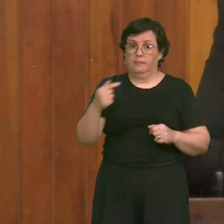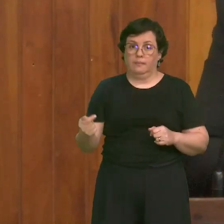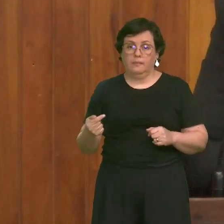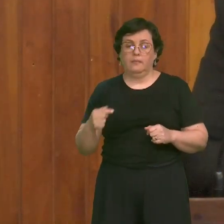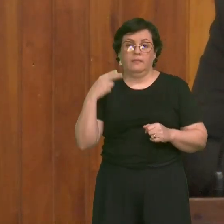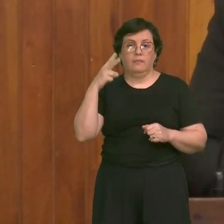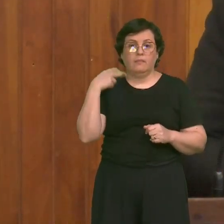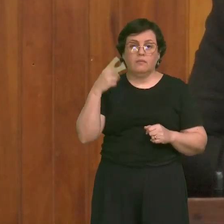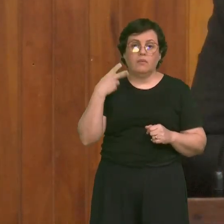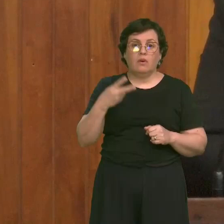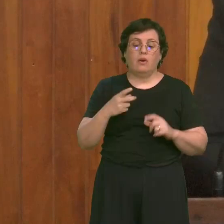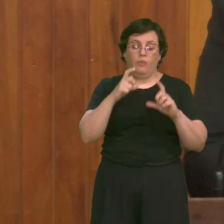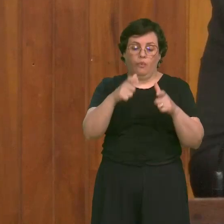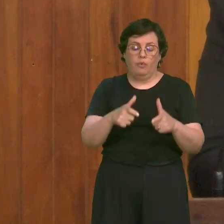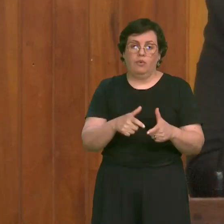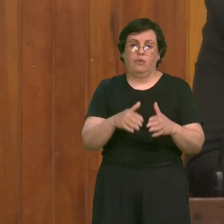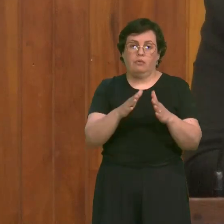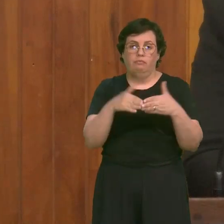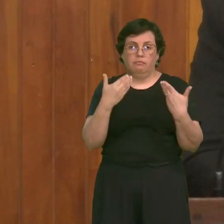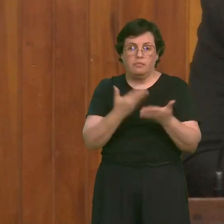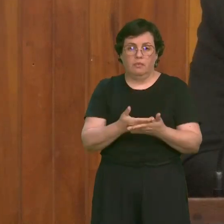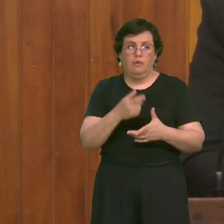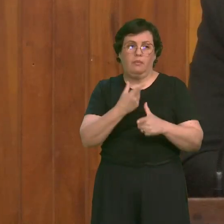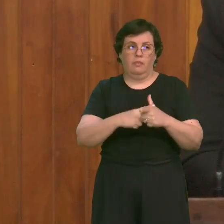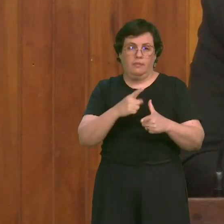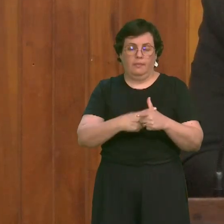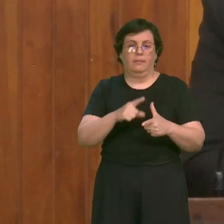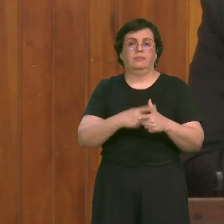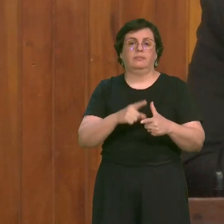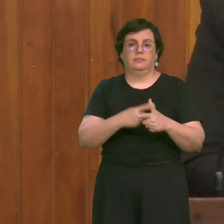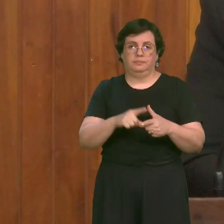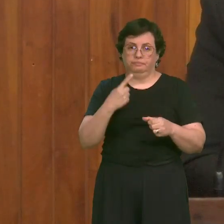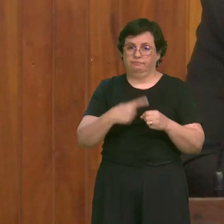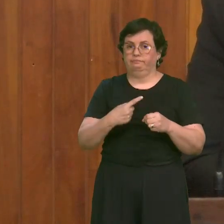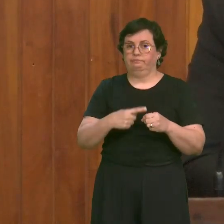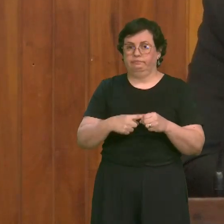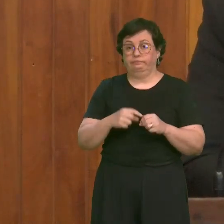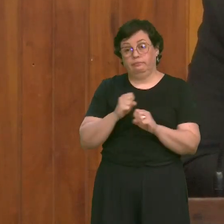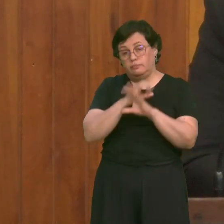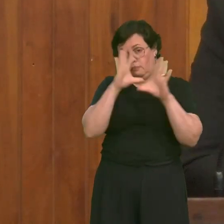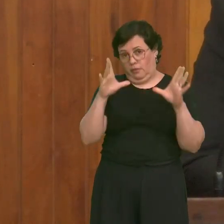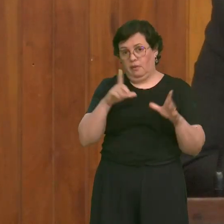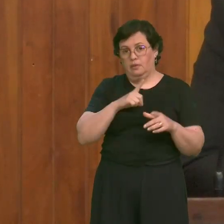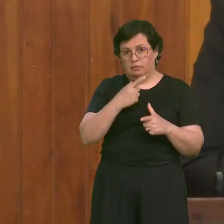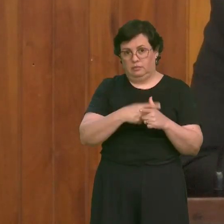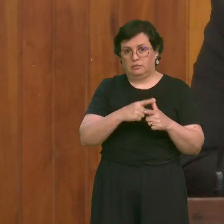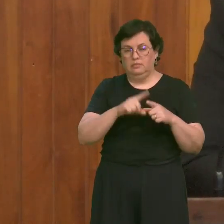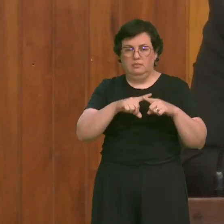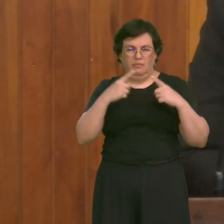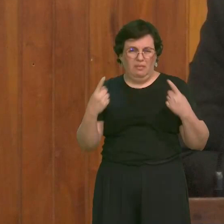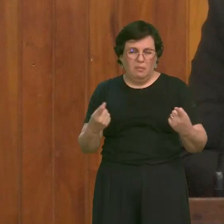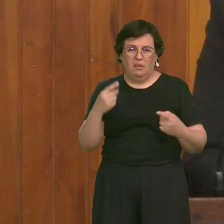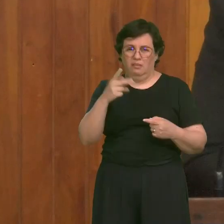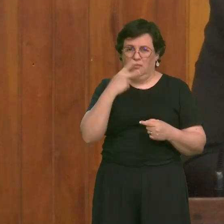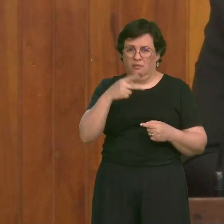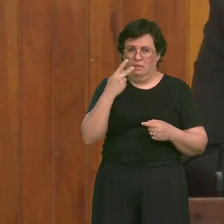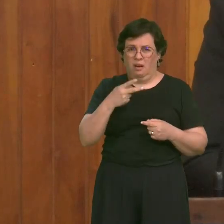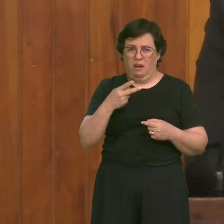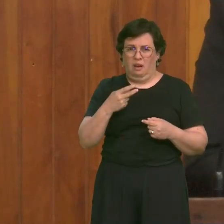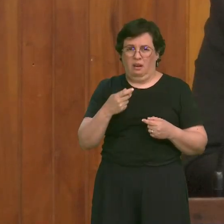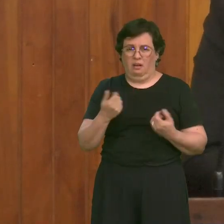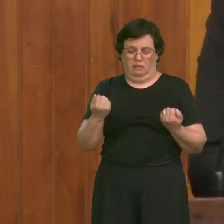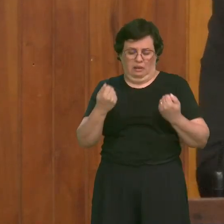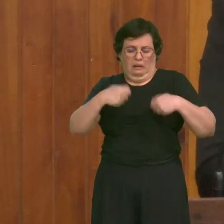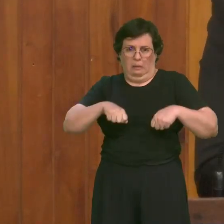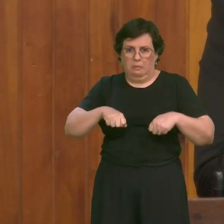colocar aqui em requerimentos os problemas da cidade tem problemas Claro agora falar de competência de levigor no meu entender